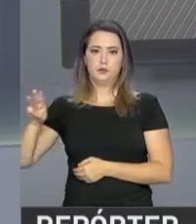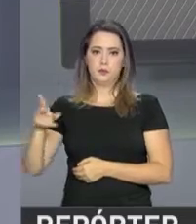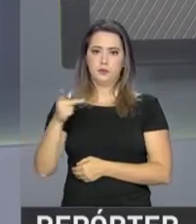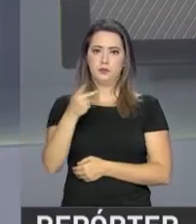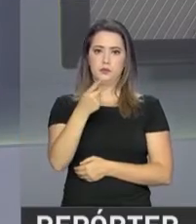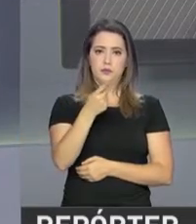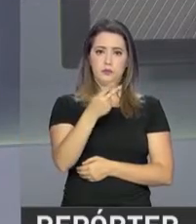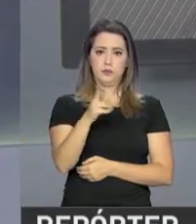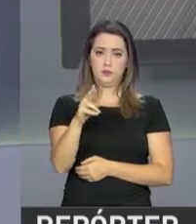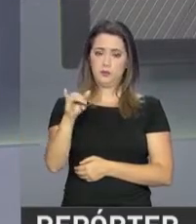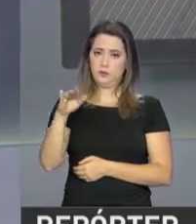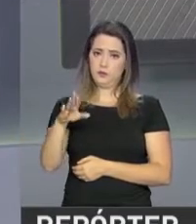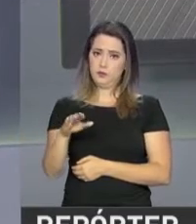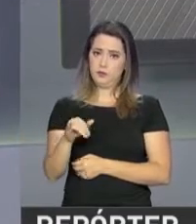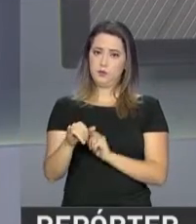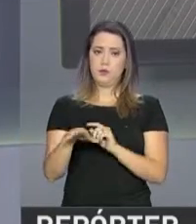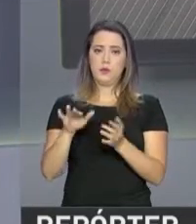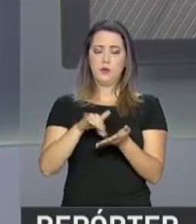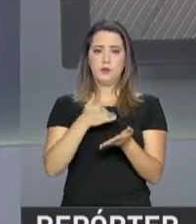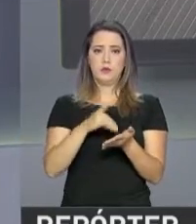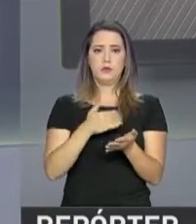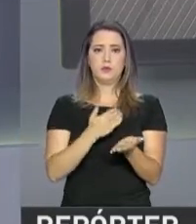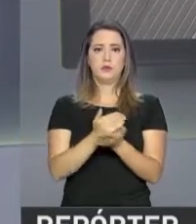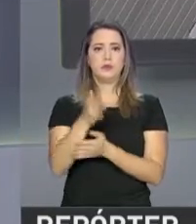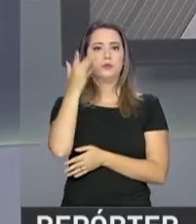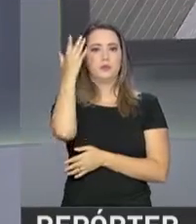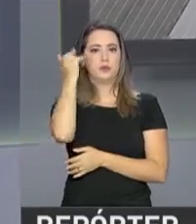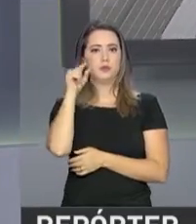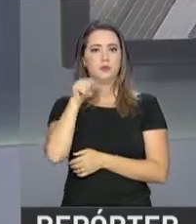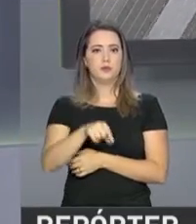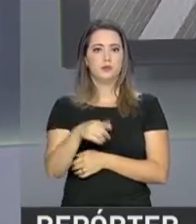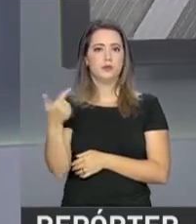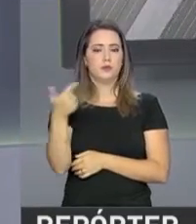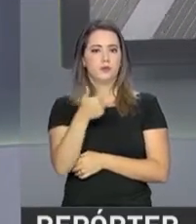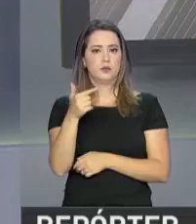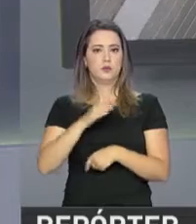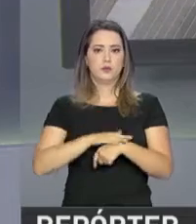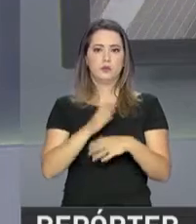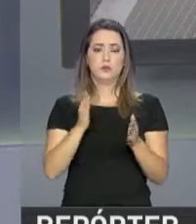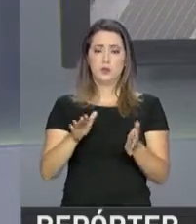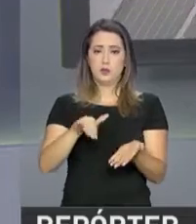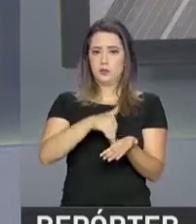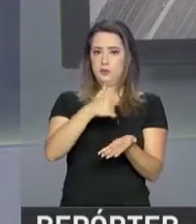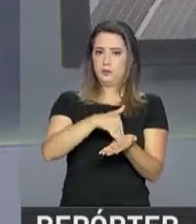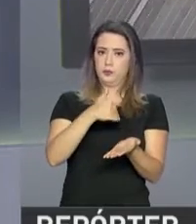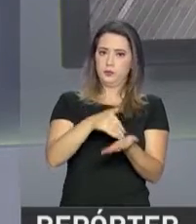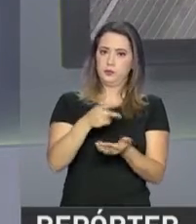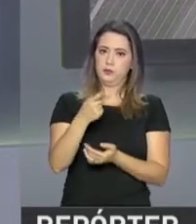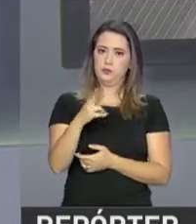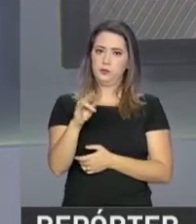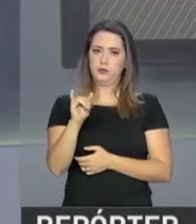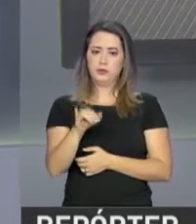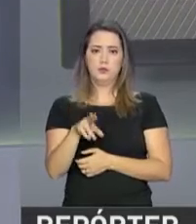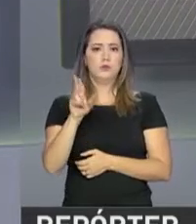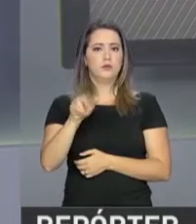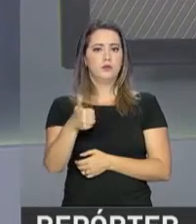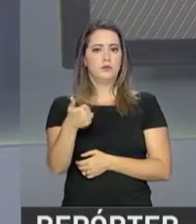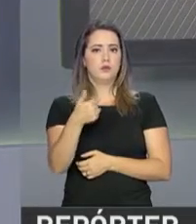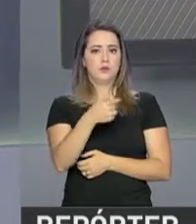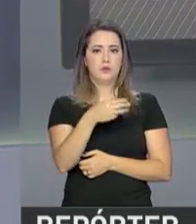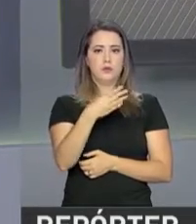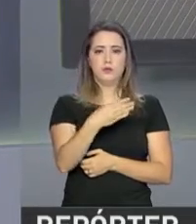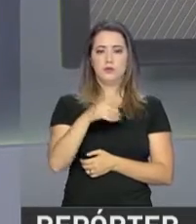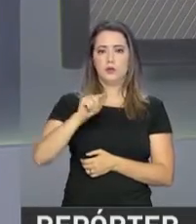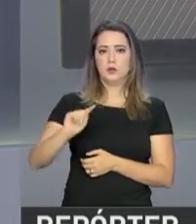universidade para todos as inscrições começam amanhã neste segundo processo seletivo do prouni são 174